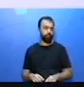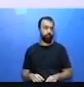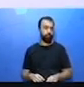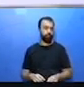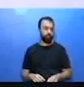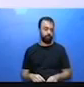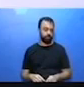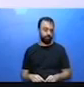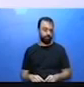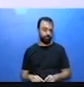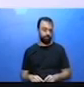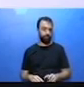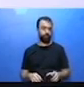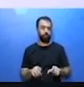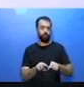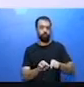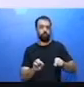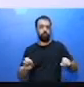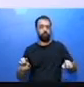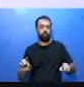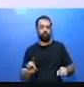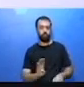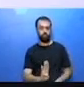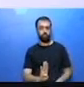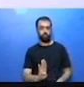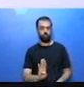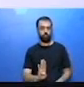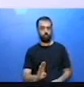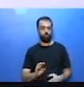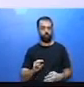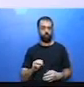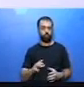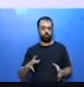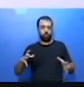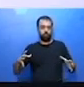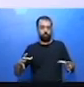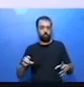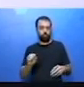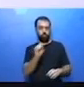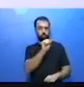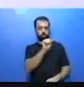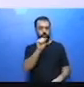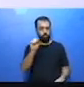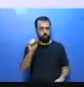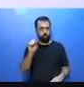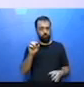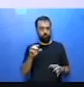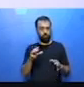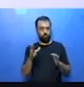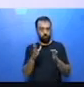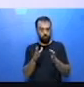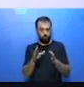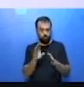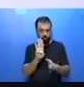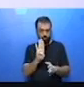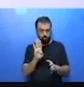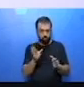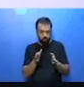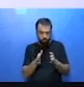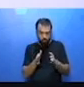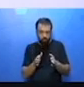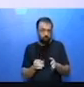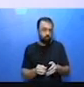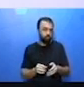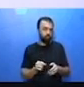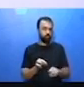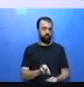Trapézio, ele tem a base maior, que é o B maiúsculo, base menor B minúsculo, e a altura, como sempre,